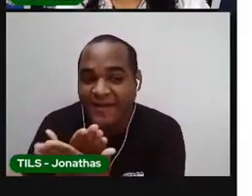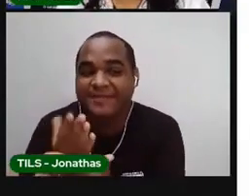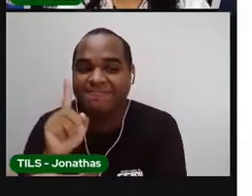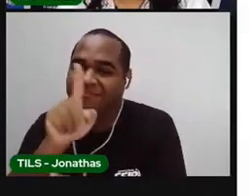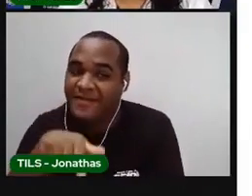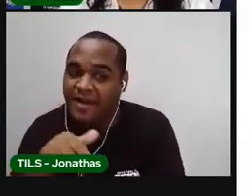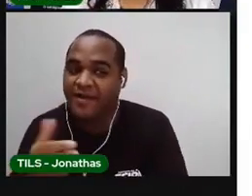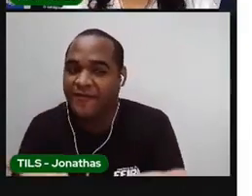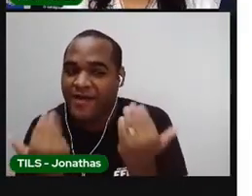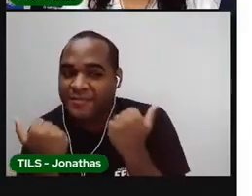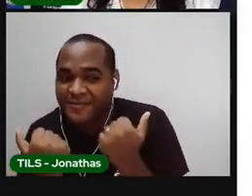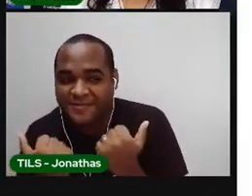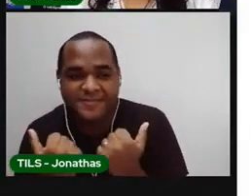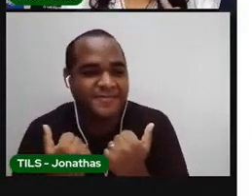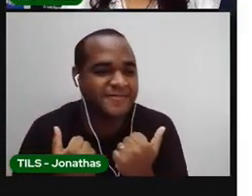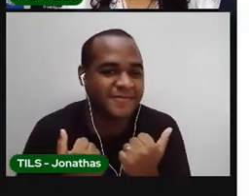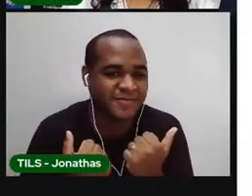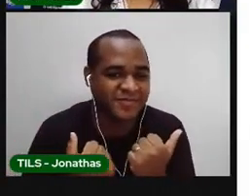Vamos lá.